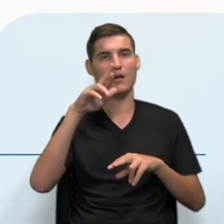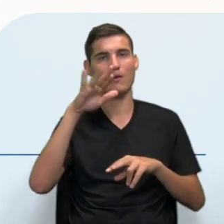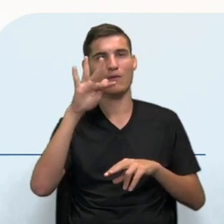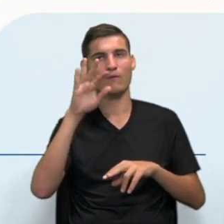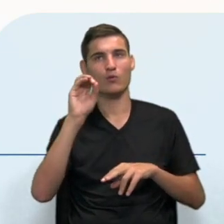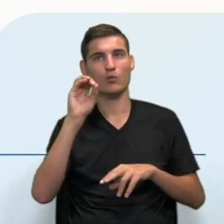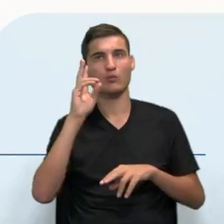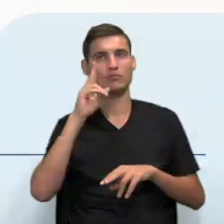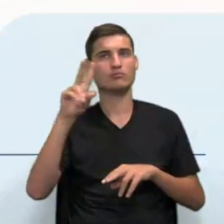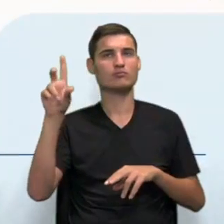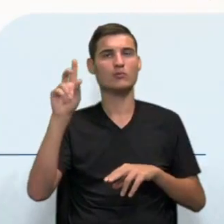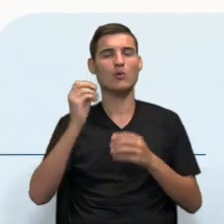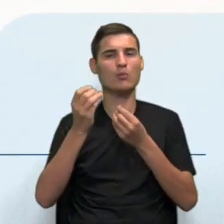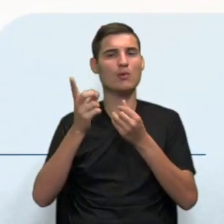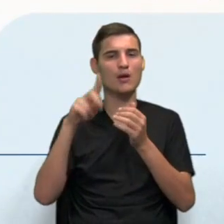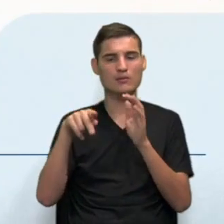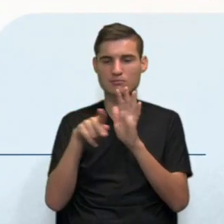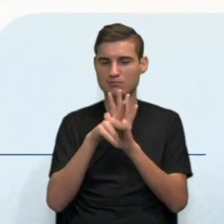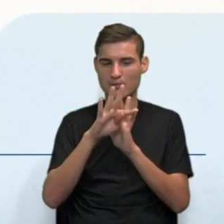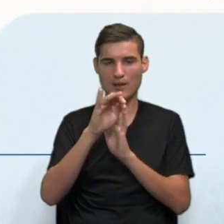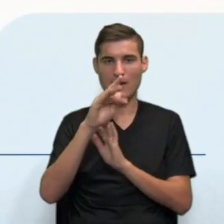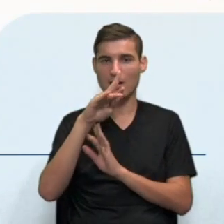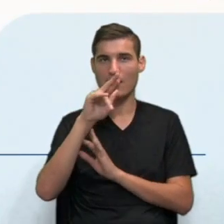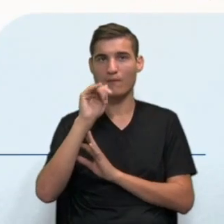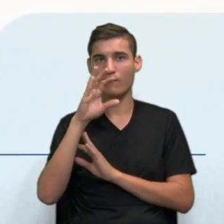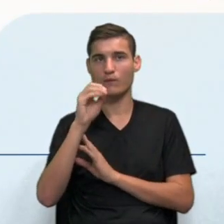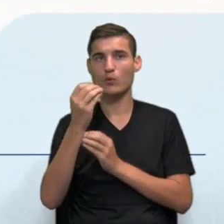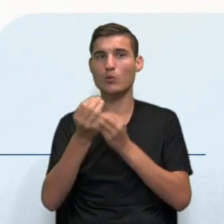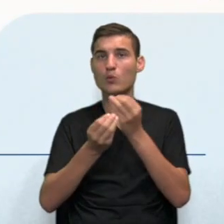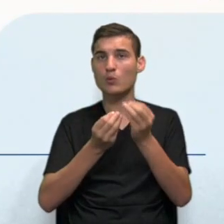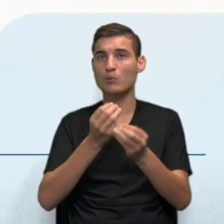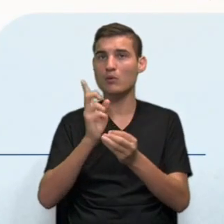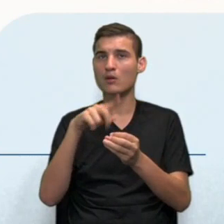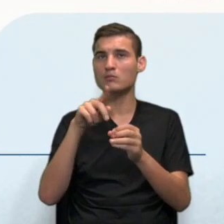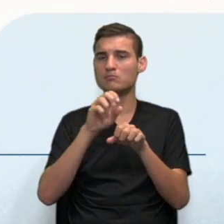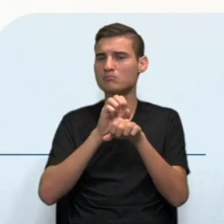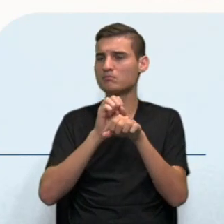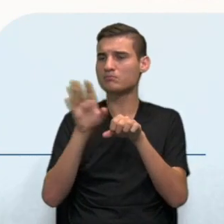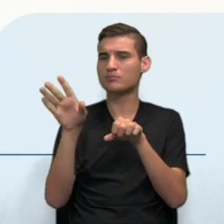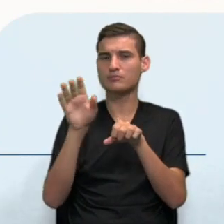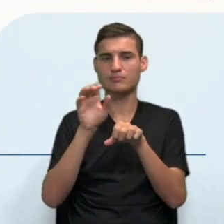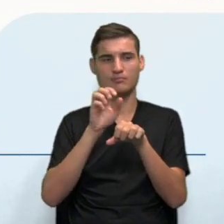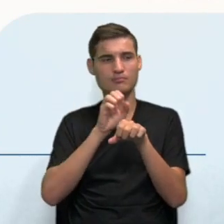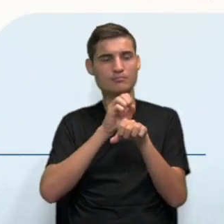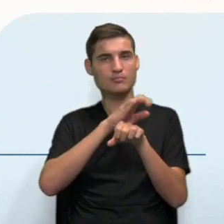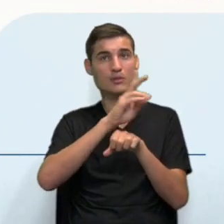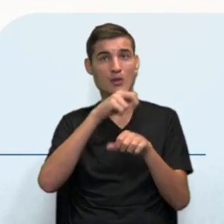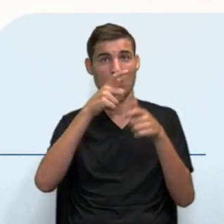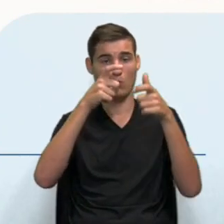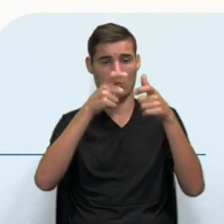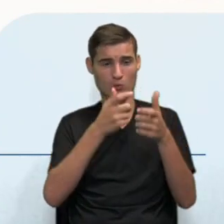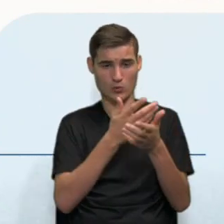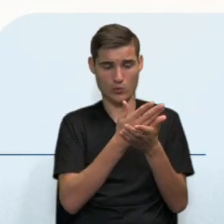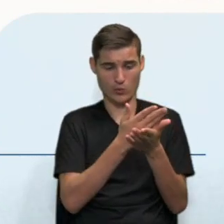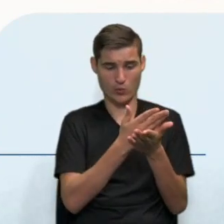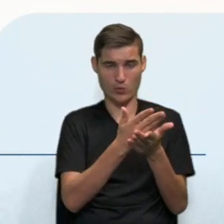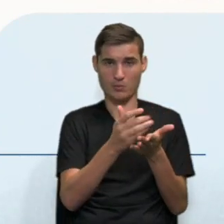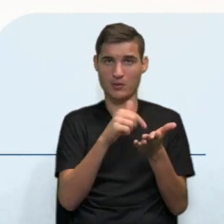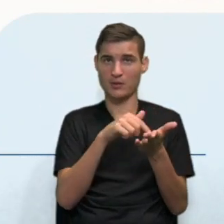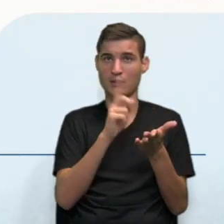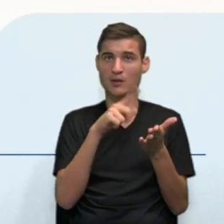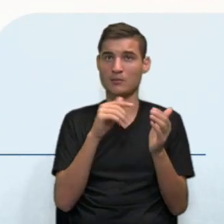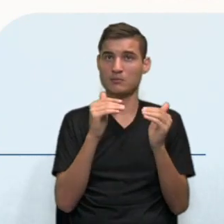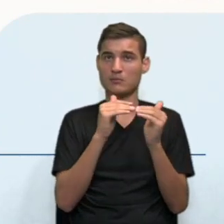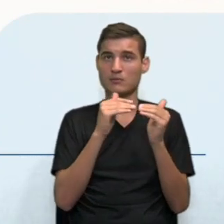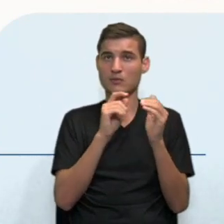é esse telégrafo? Era basicamente um transmissor, que lá na parte transmissora tinha um